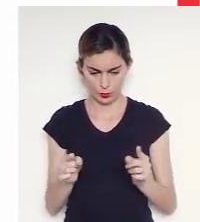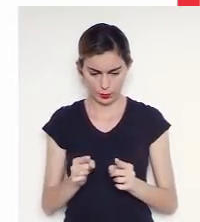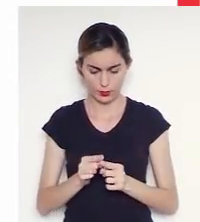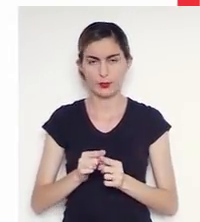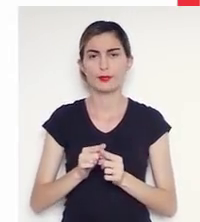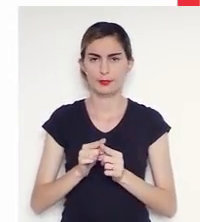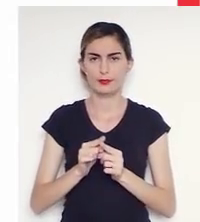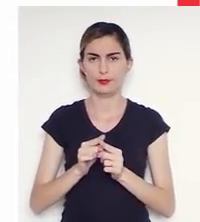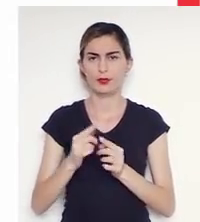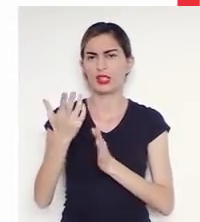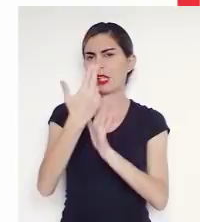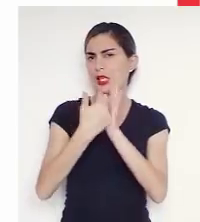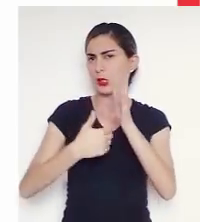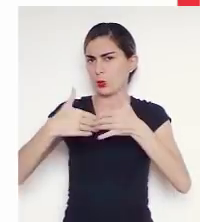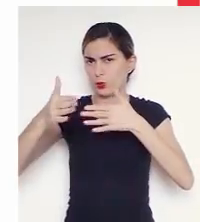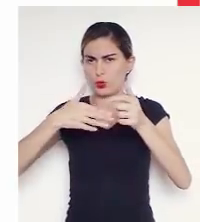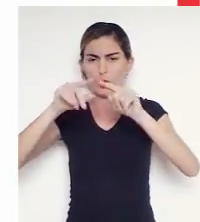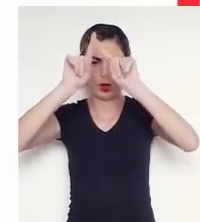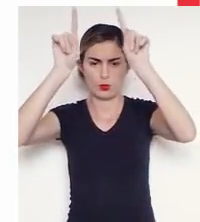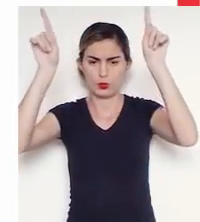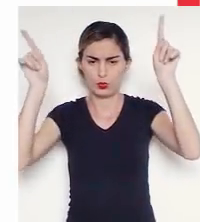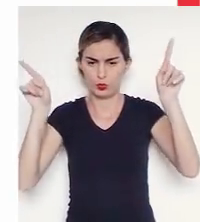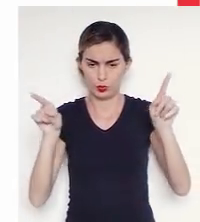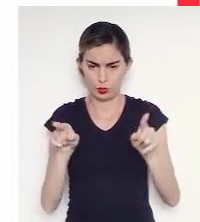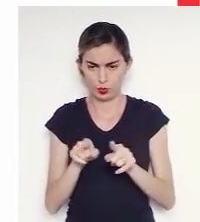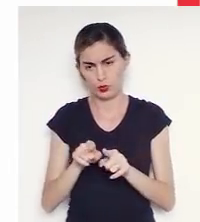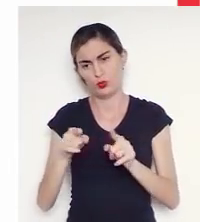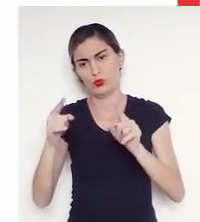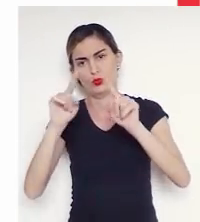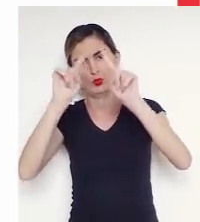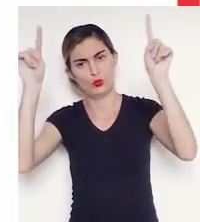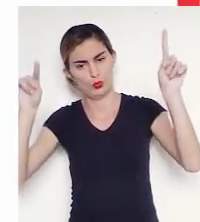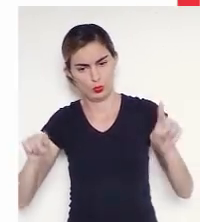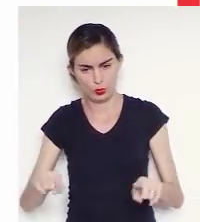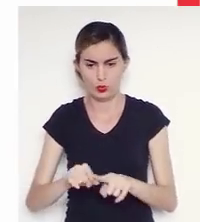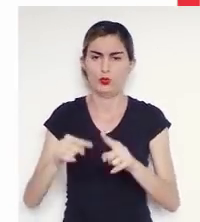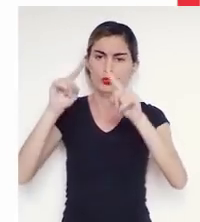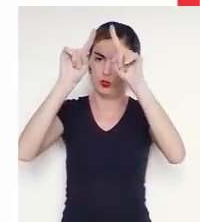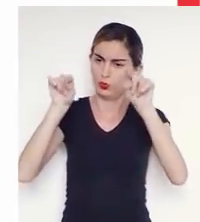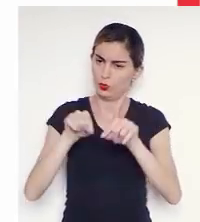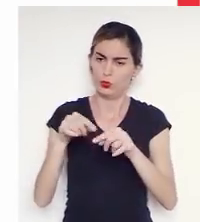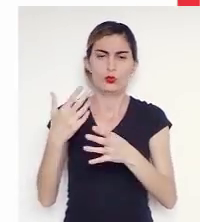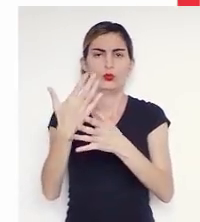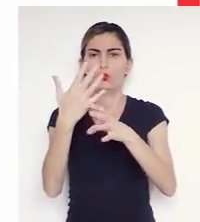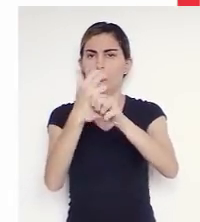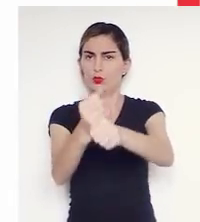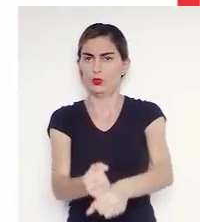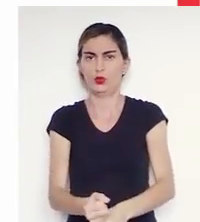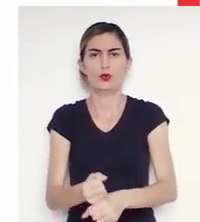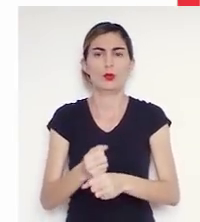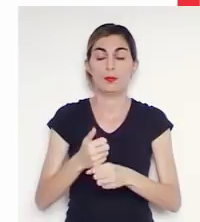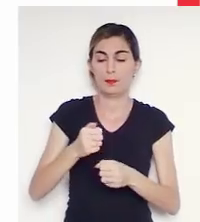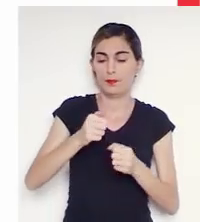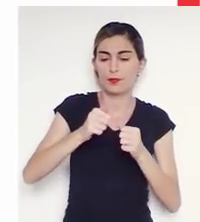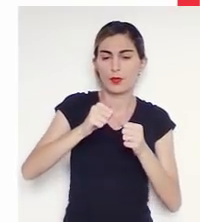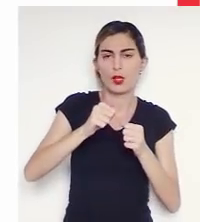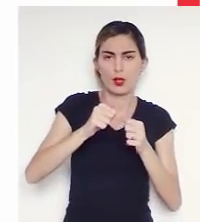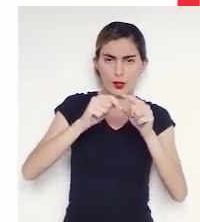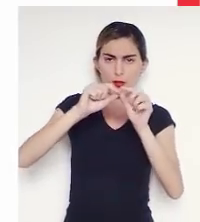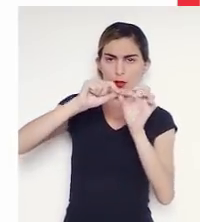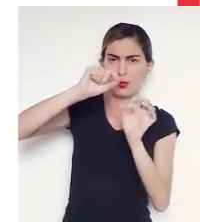seja, perímetros. Indo mais adiante, aí conforme aparece também na sua tela, o metro quadrado